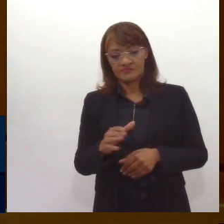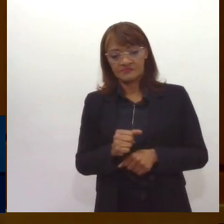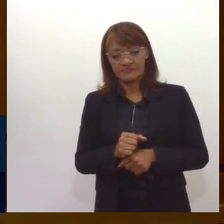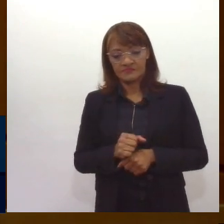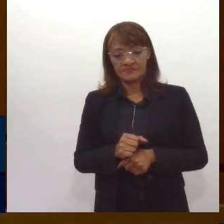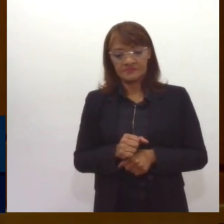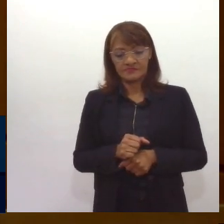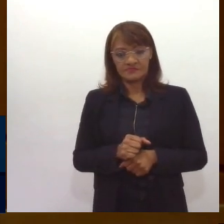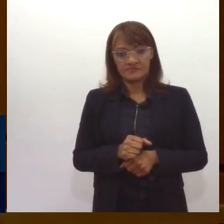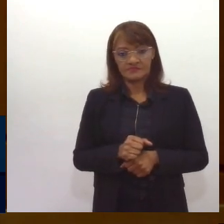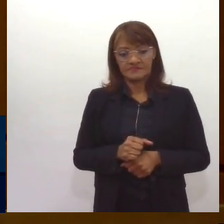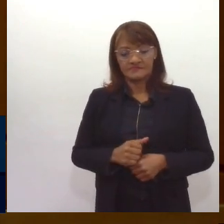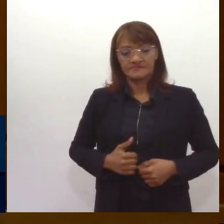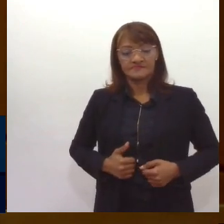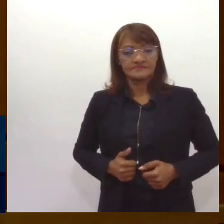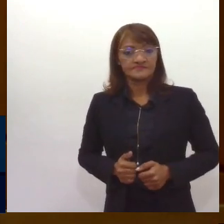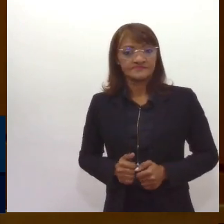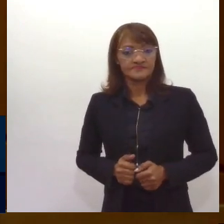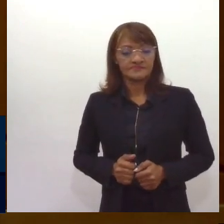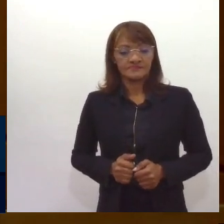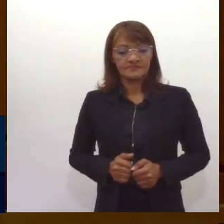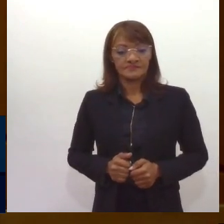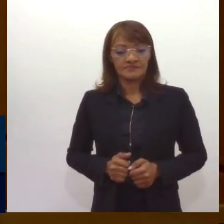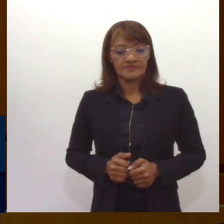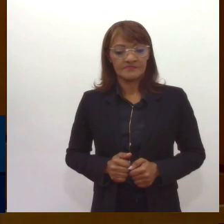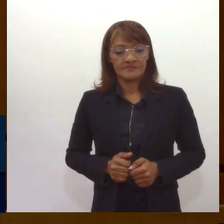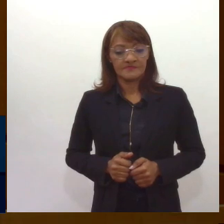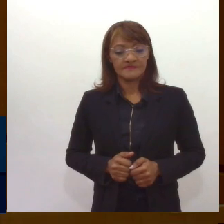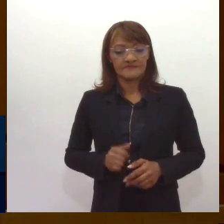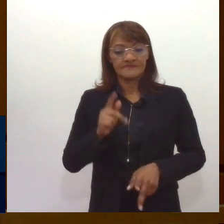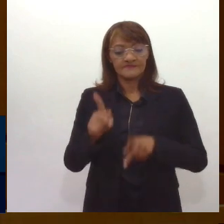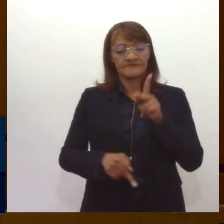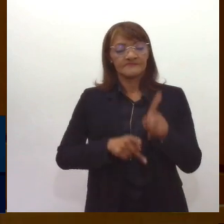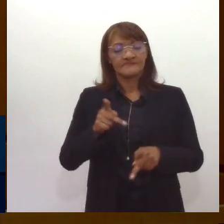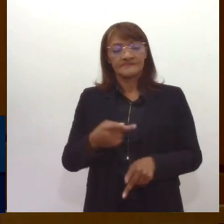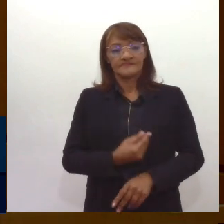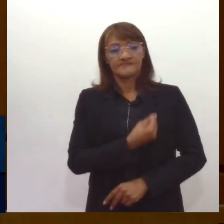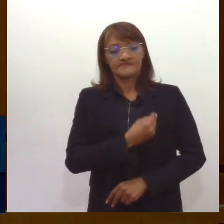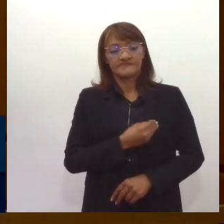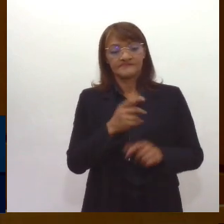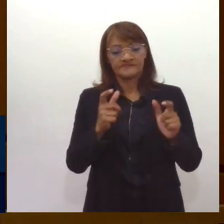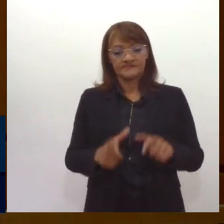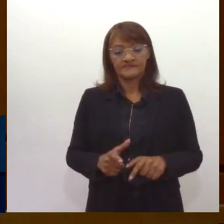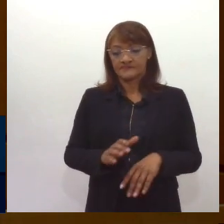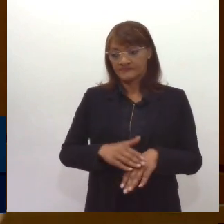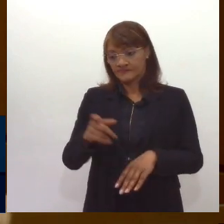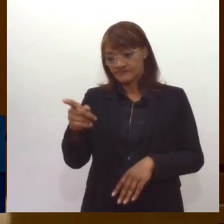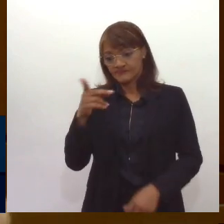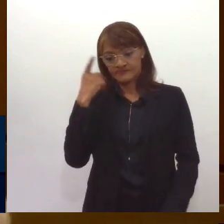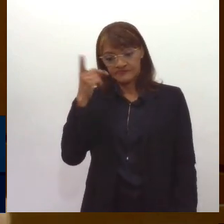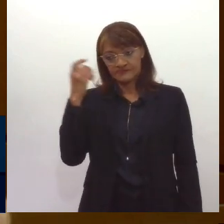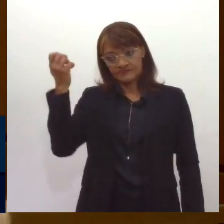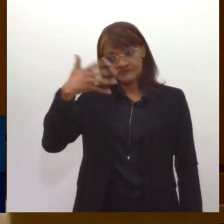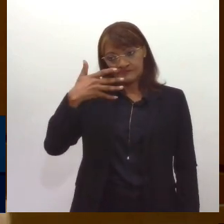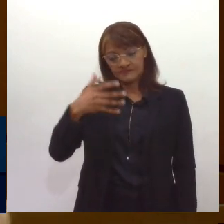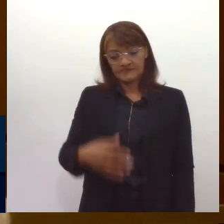a recontagem populacional daquela região. Concedo a parte à deputada Linda Brasil.